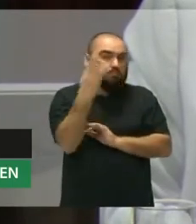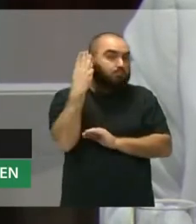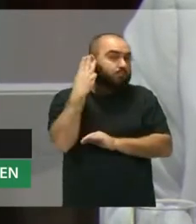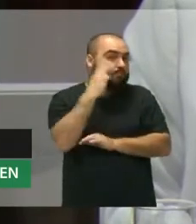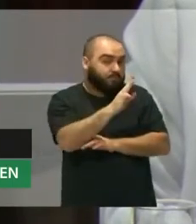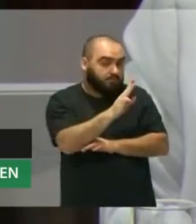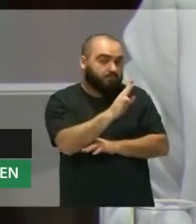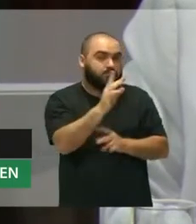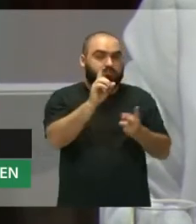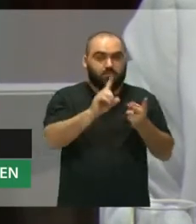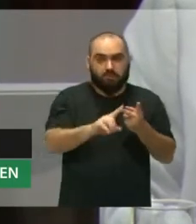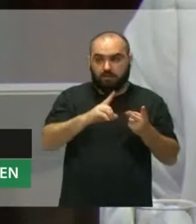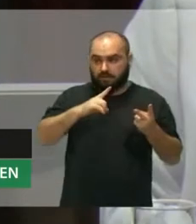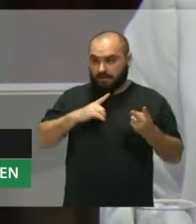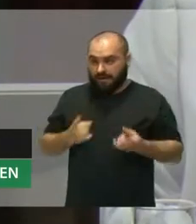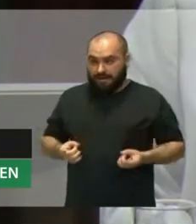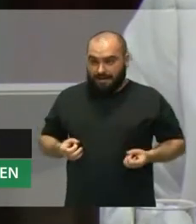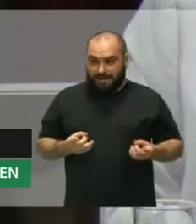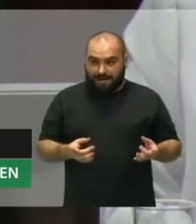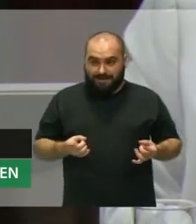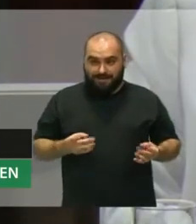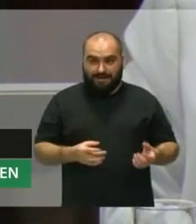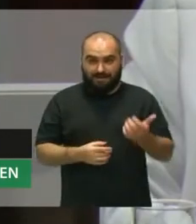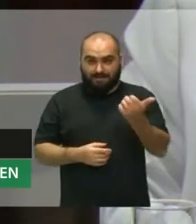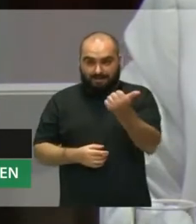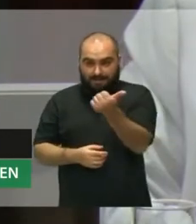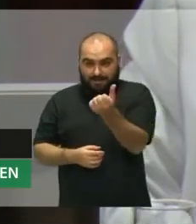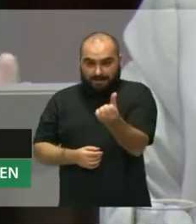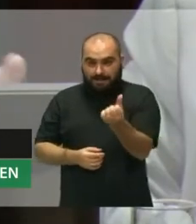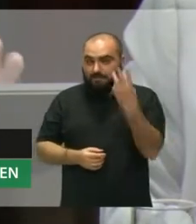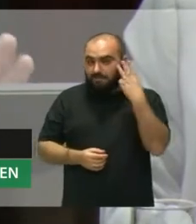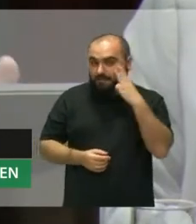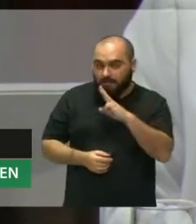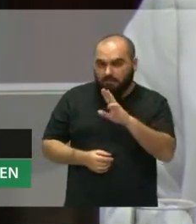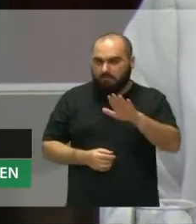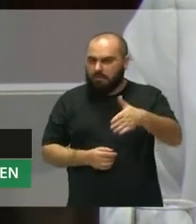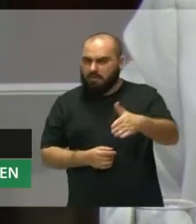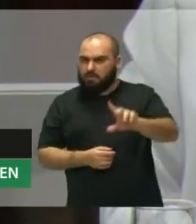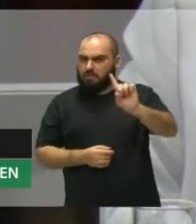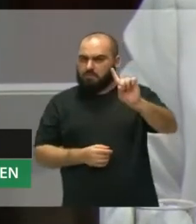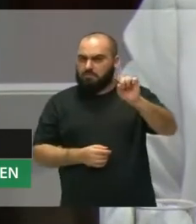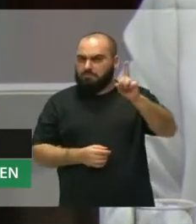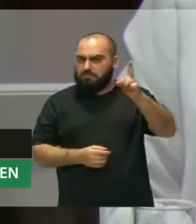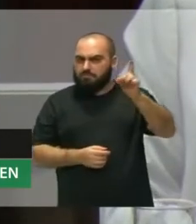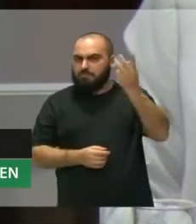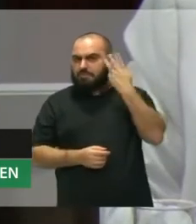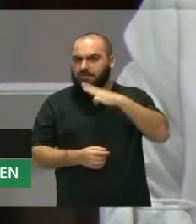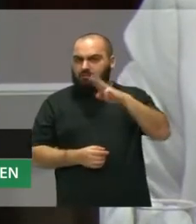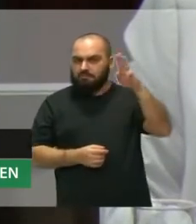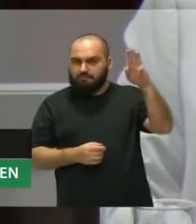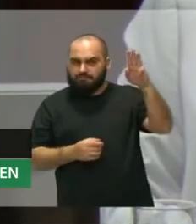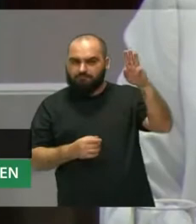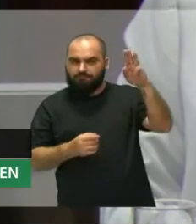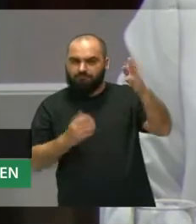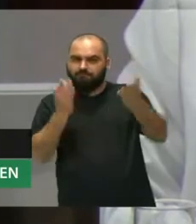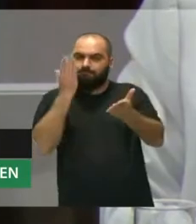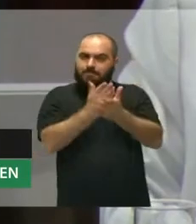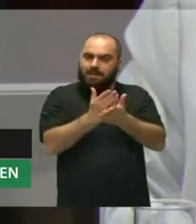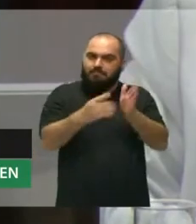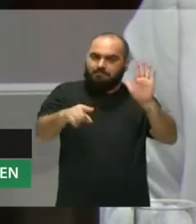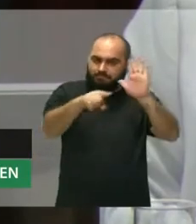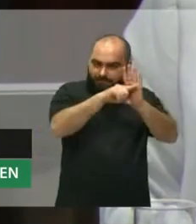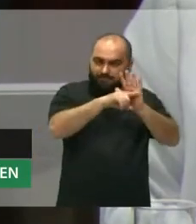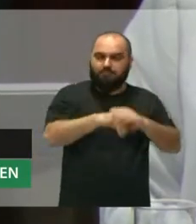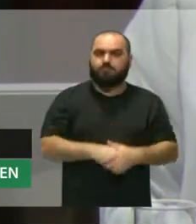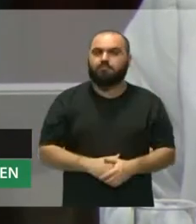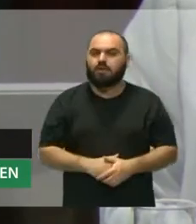e tem uma despesa de 16 milhões, ou seja, é em torno de 1,5 milhão negativo todo mês, né? Então, a gente quer saber